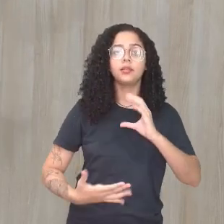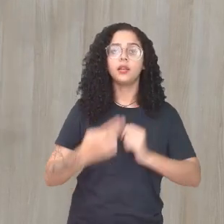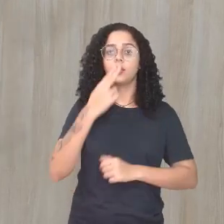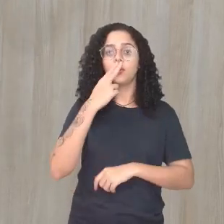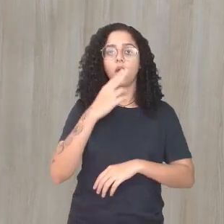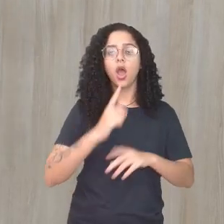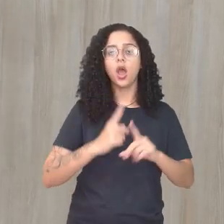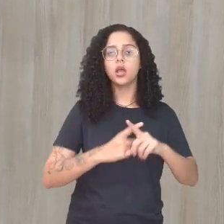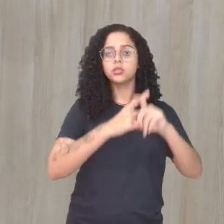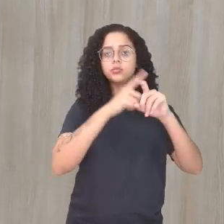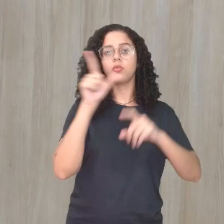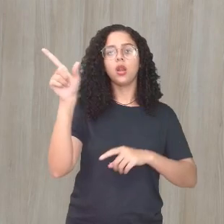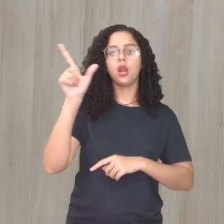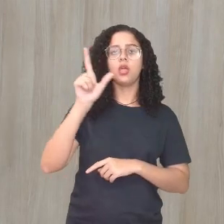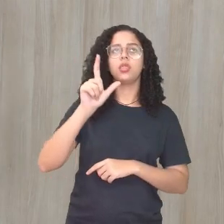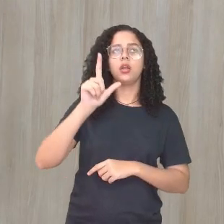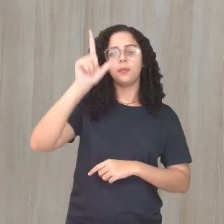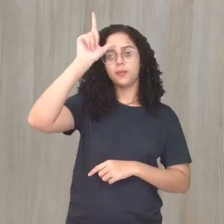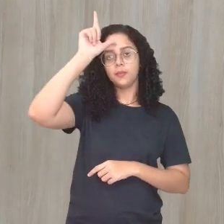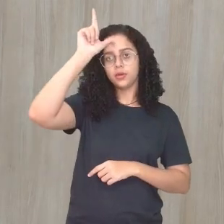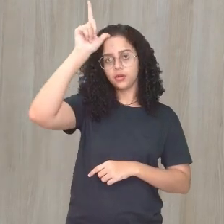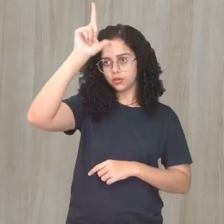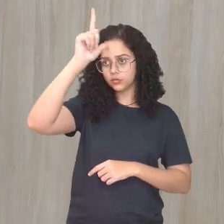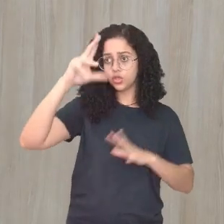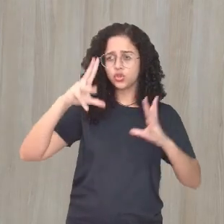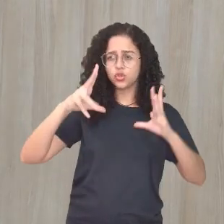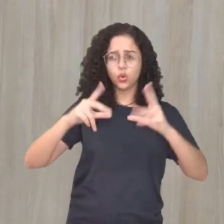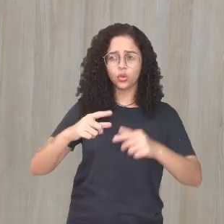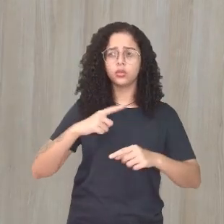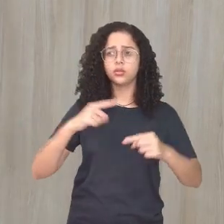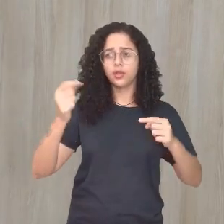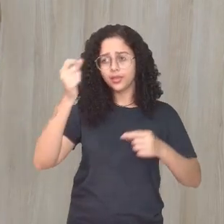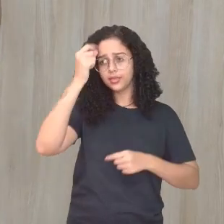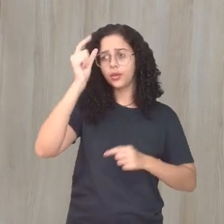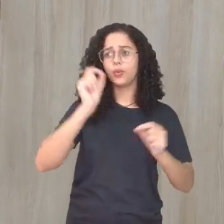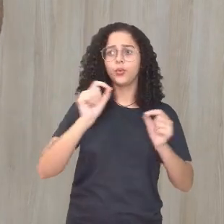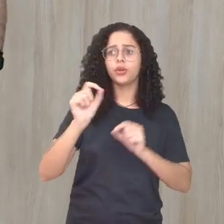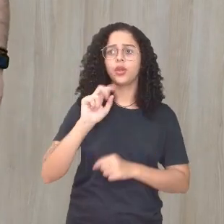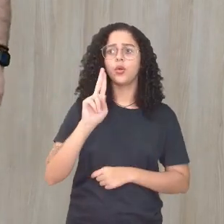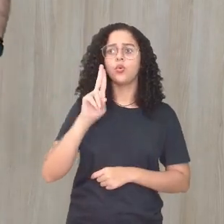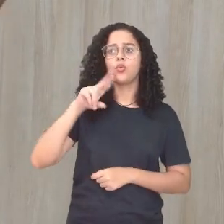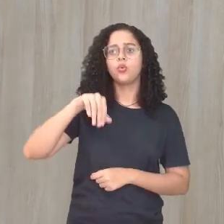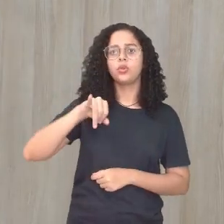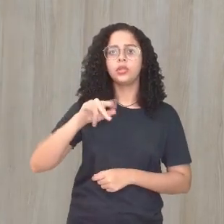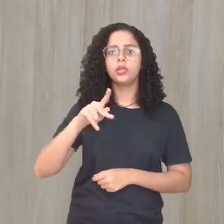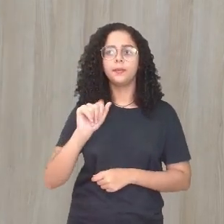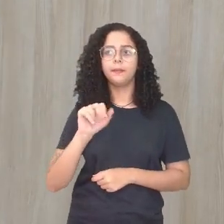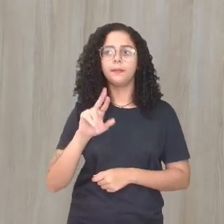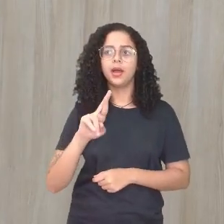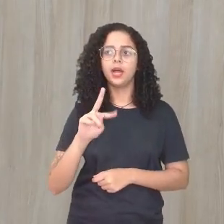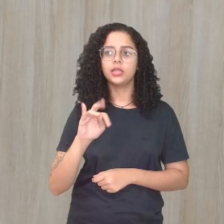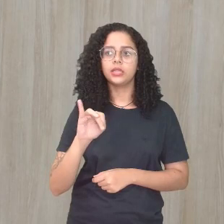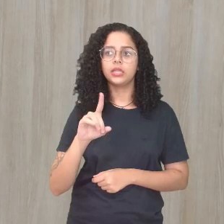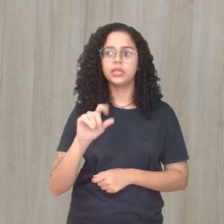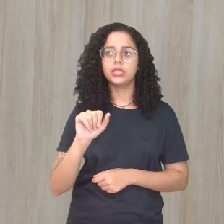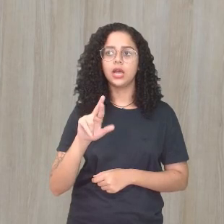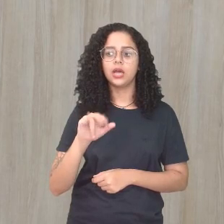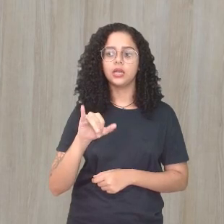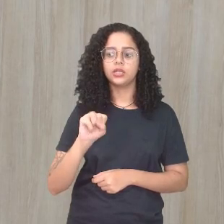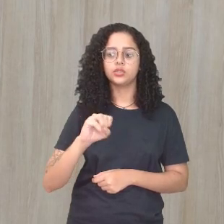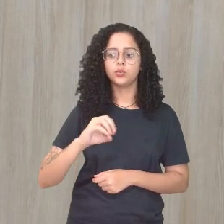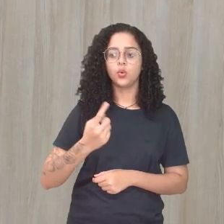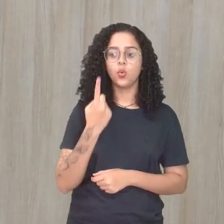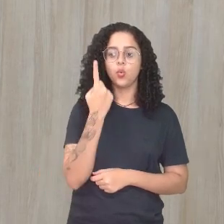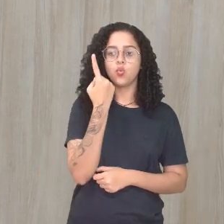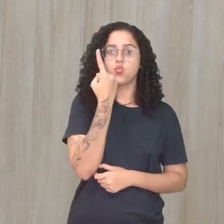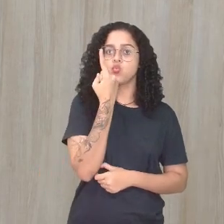na Alemanha. E todos eles trabalhavam com a ideia do unipartidarismo. O único partido é o partido